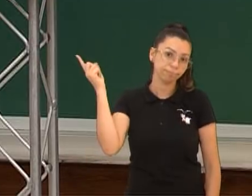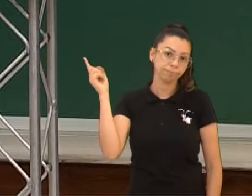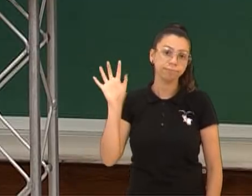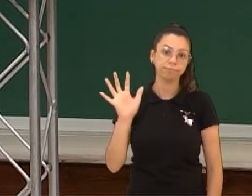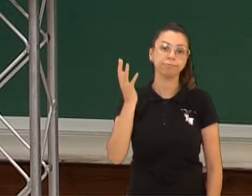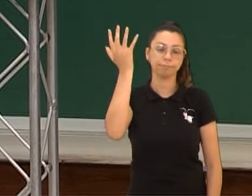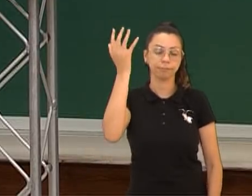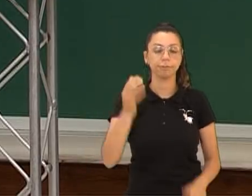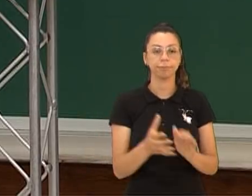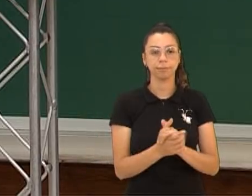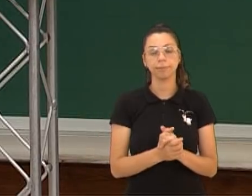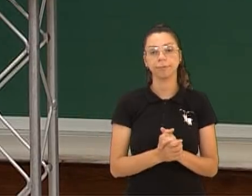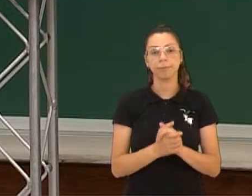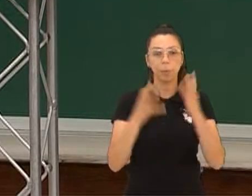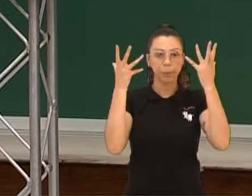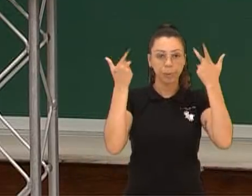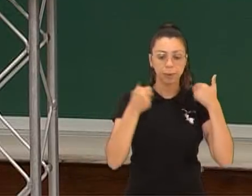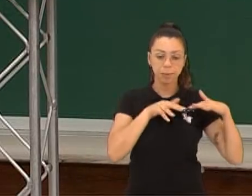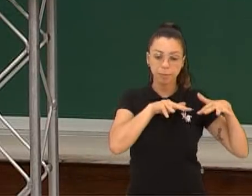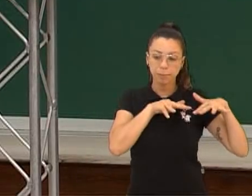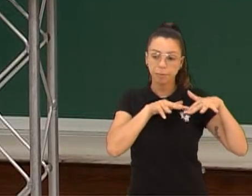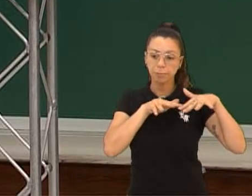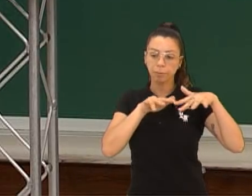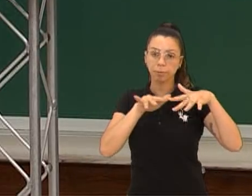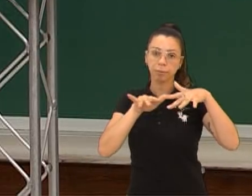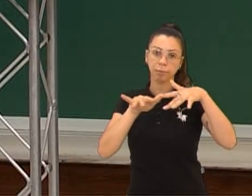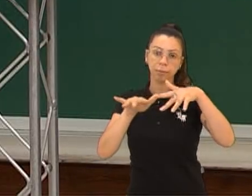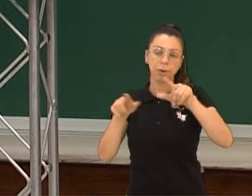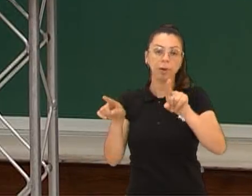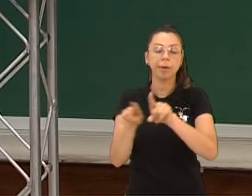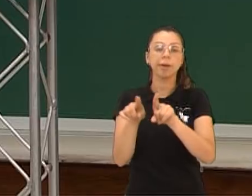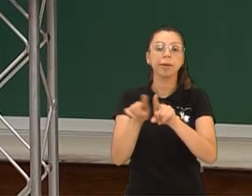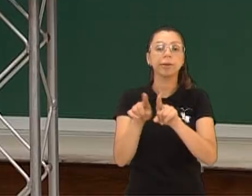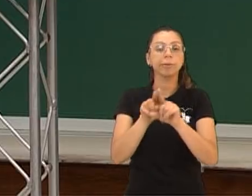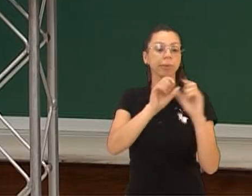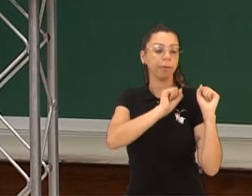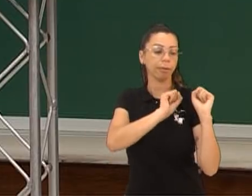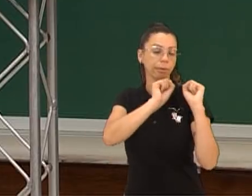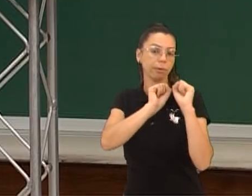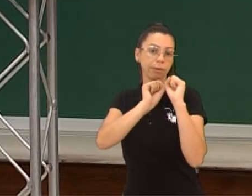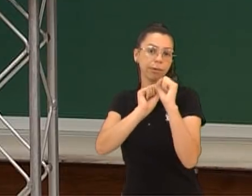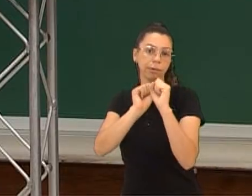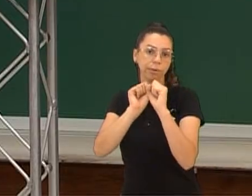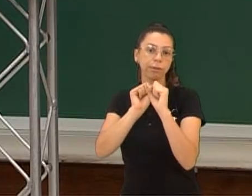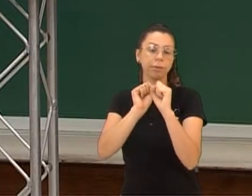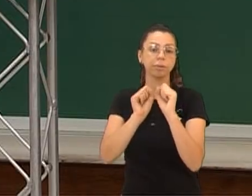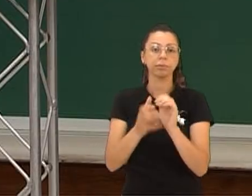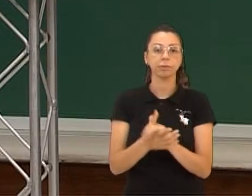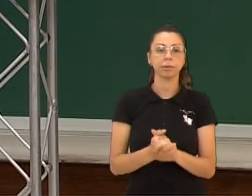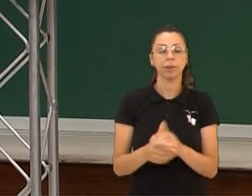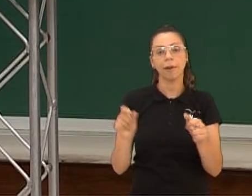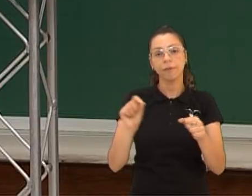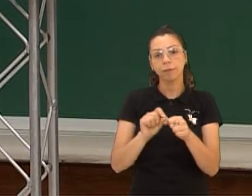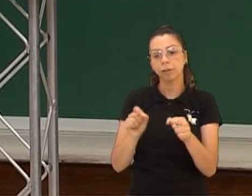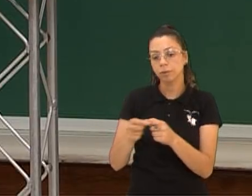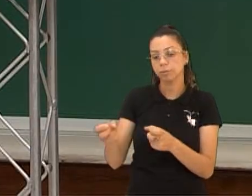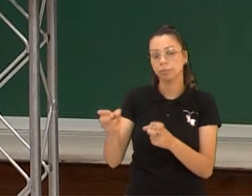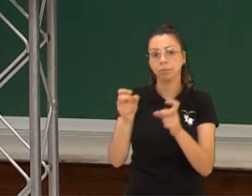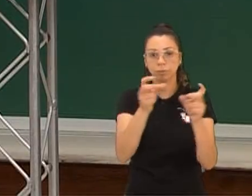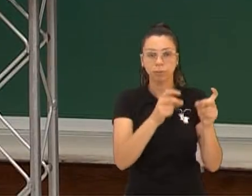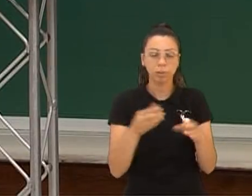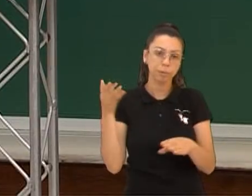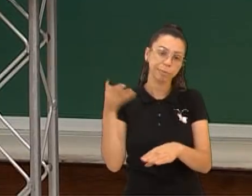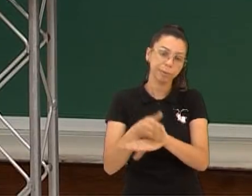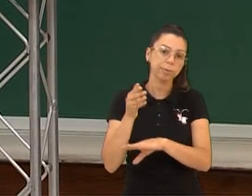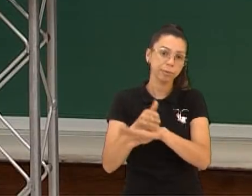levam os animais e toda a produção deles, agrícola, ou fazer esse comércio e participar